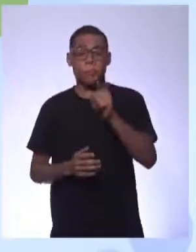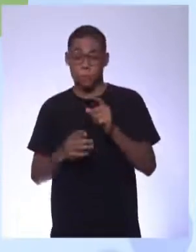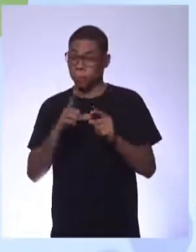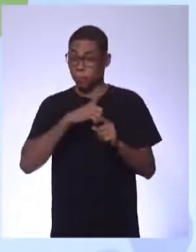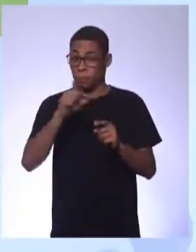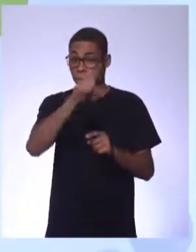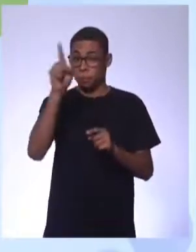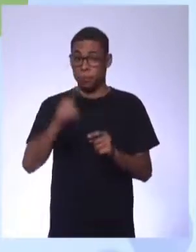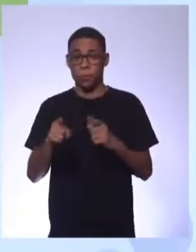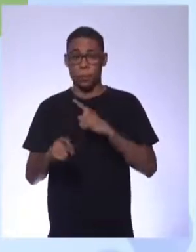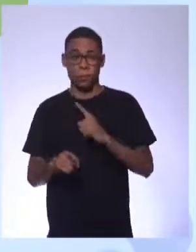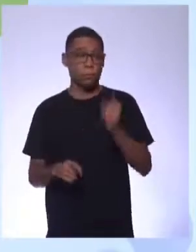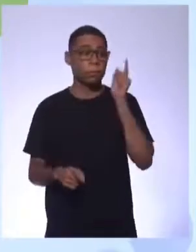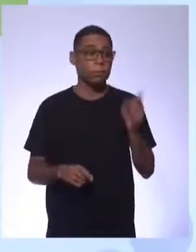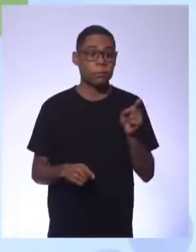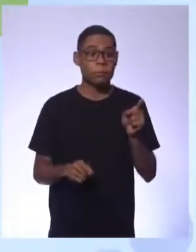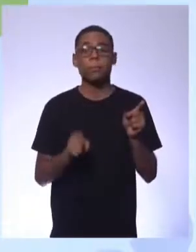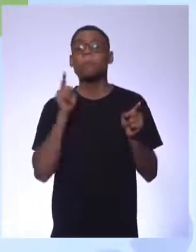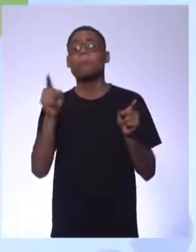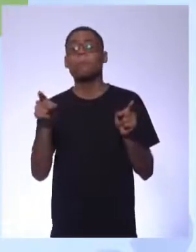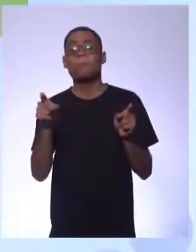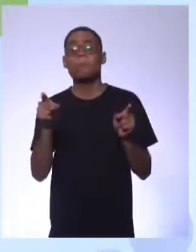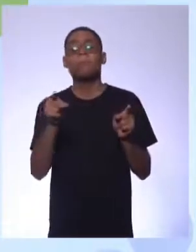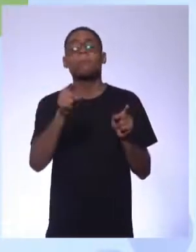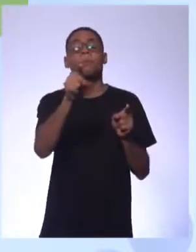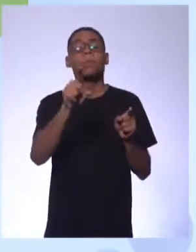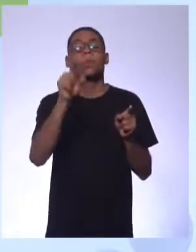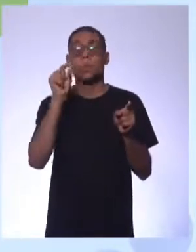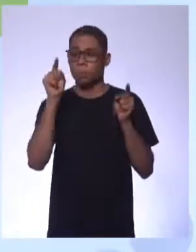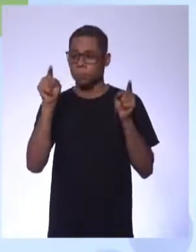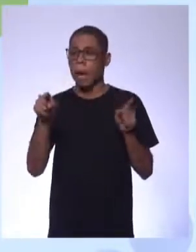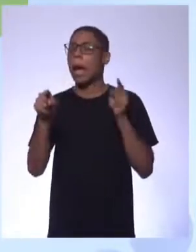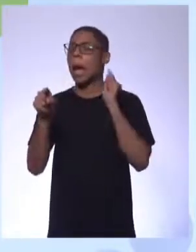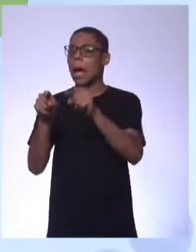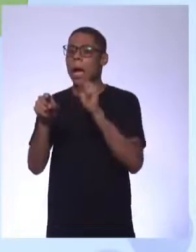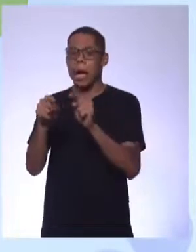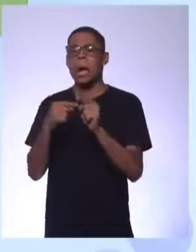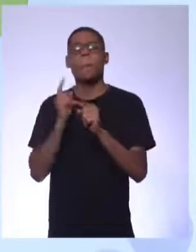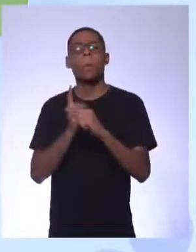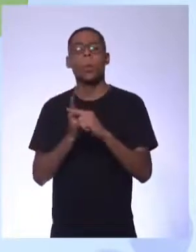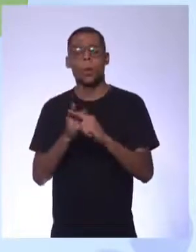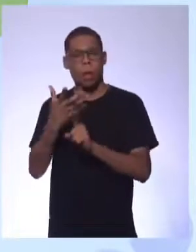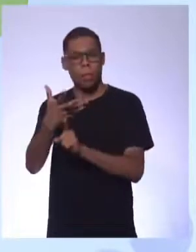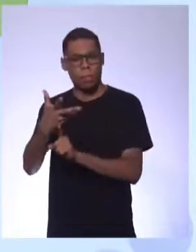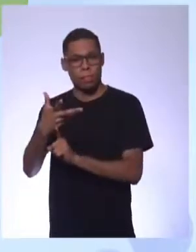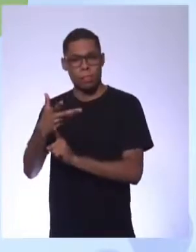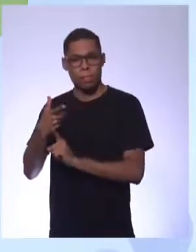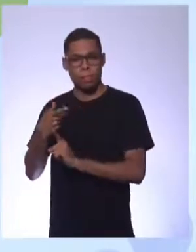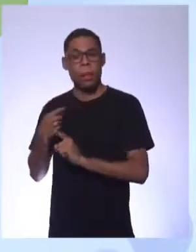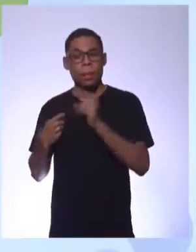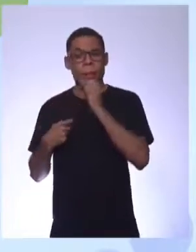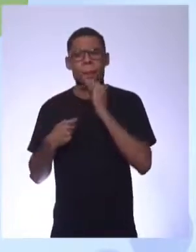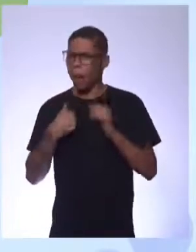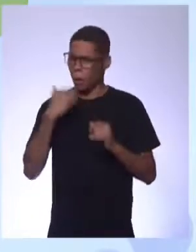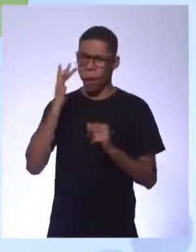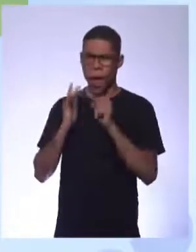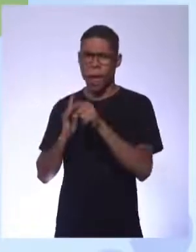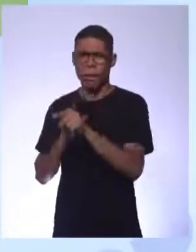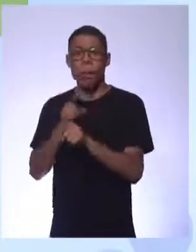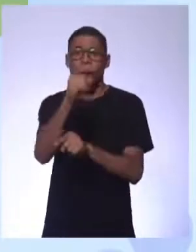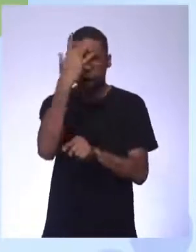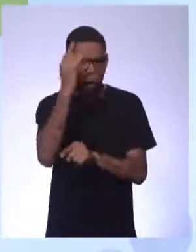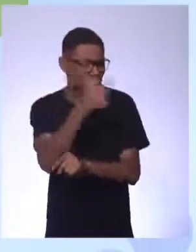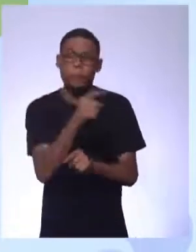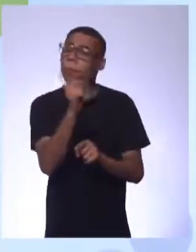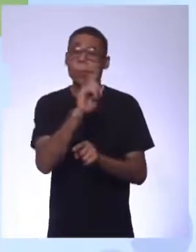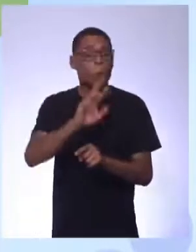lado e levar isso com argumentos para convencer a pessoa de que você está certa. Ou então não. Você,